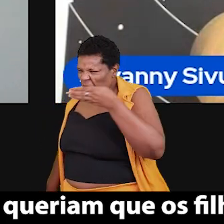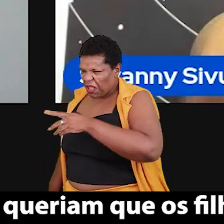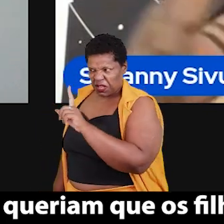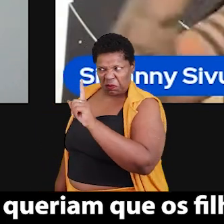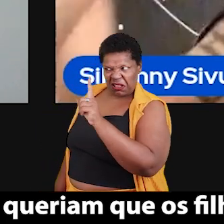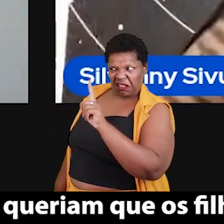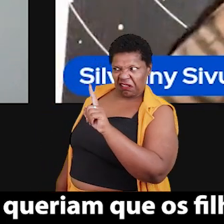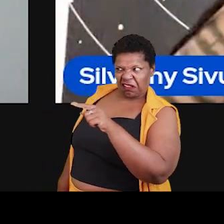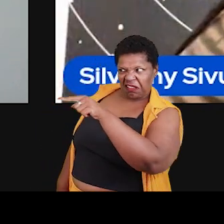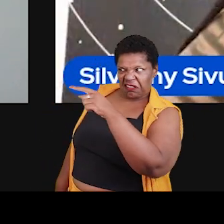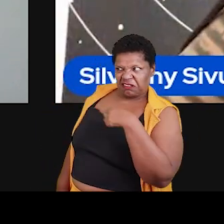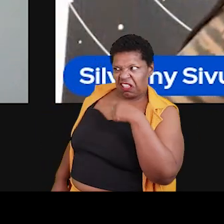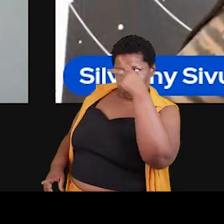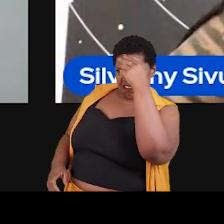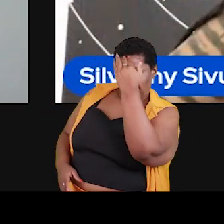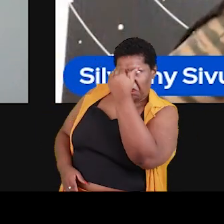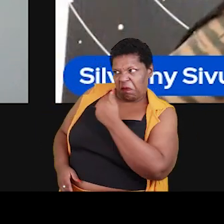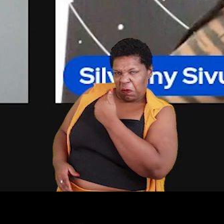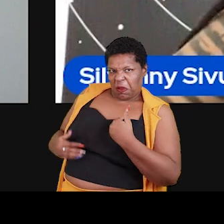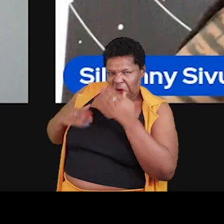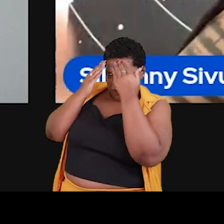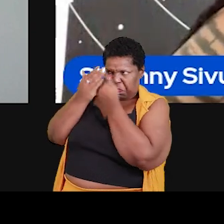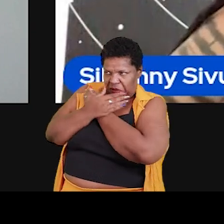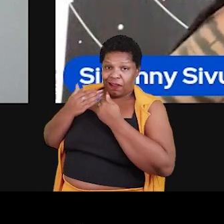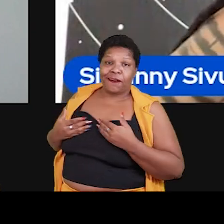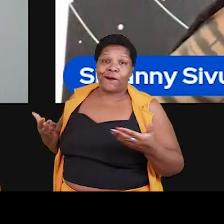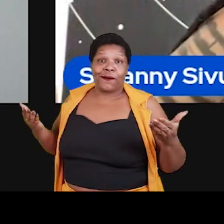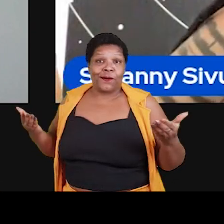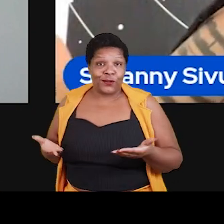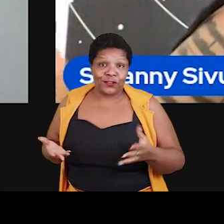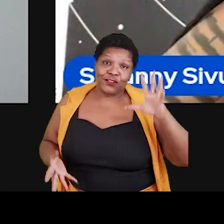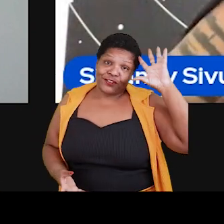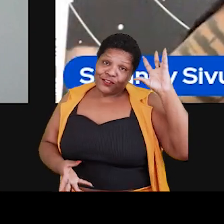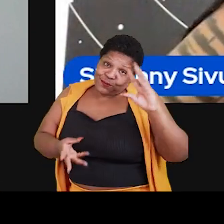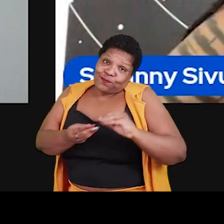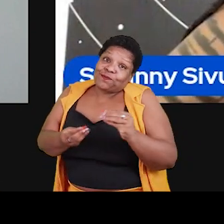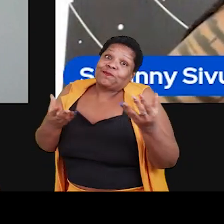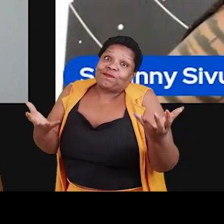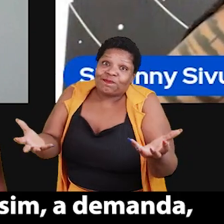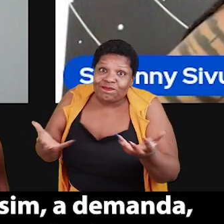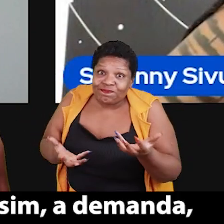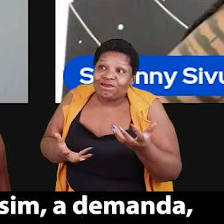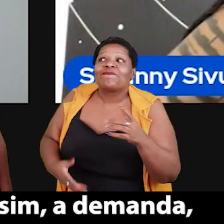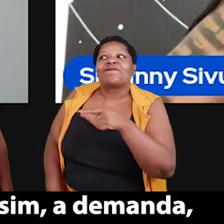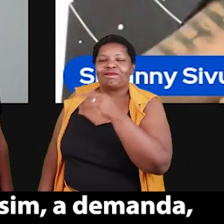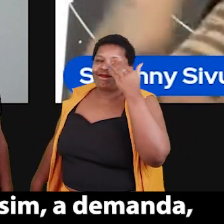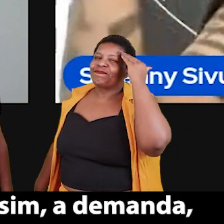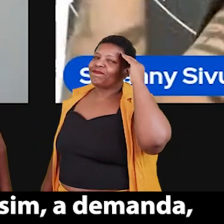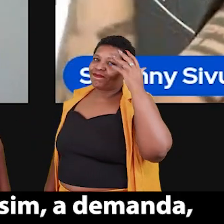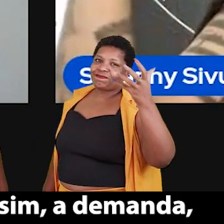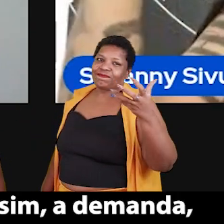daquilo, aquela seita. Hoje, entenderam e eles querem. Então, assim,